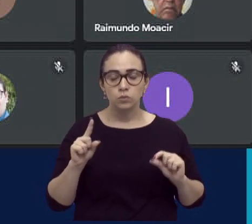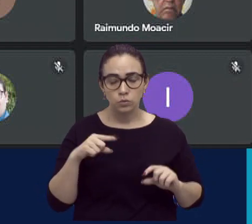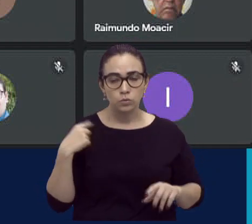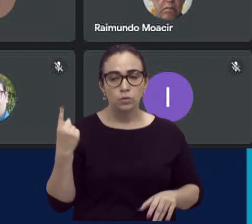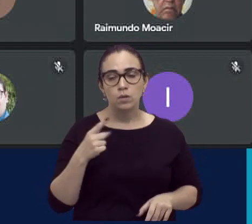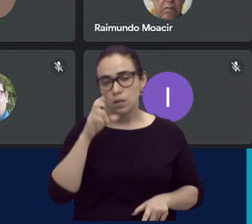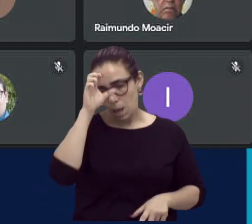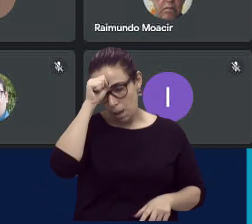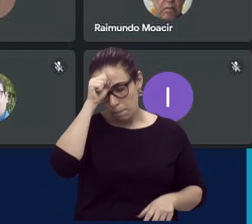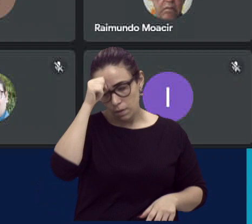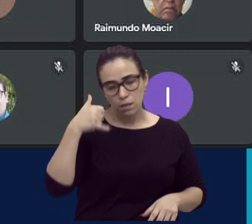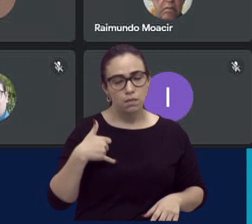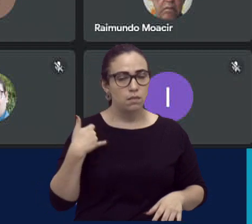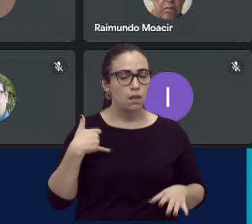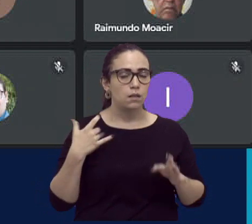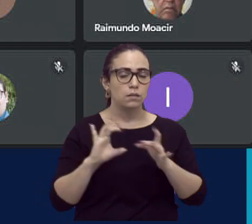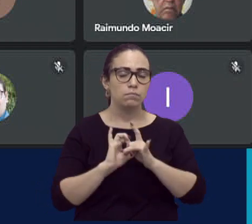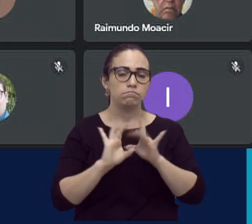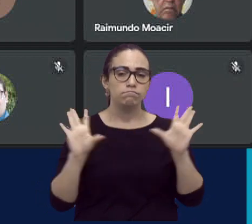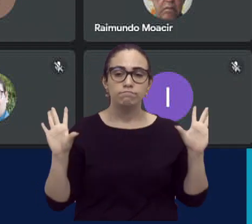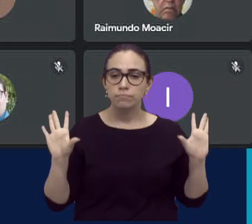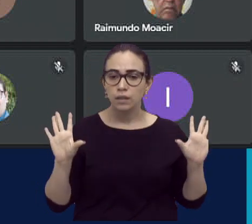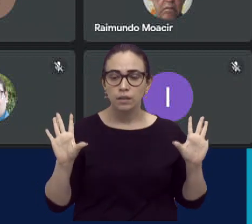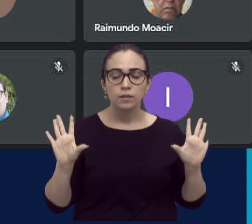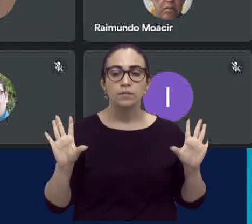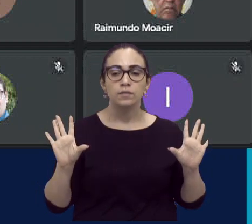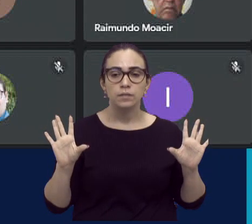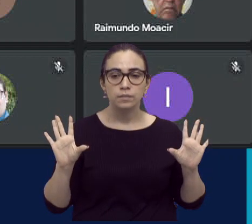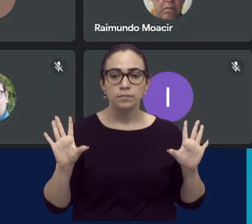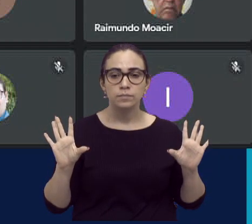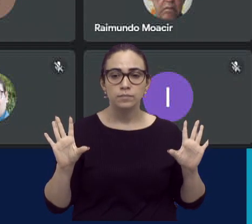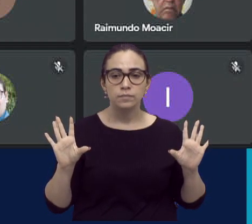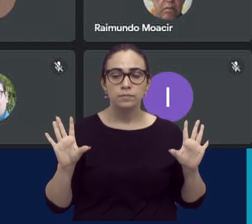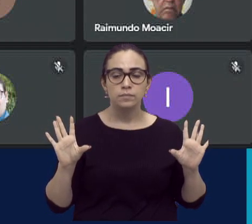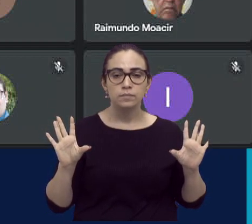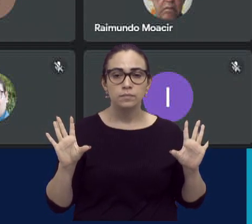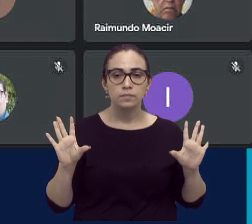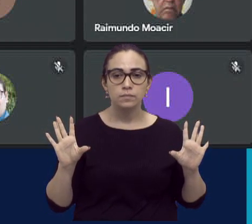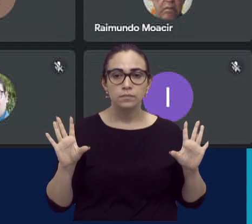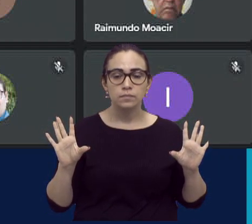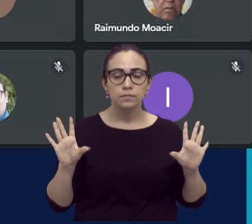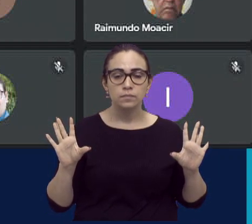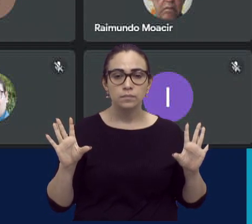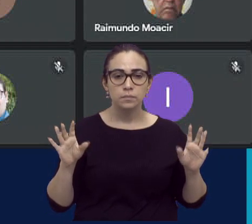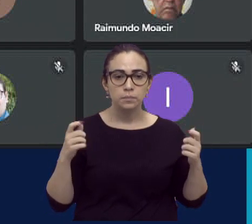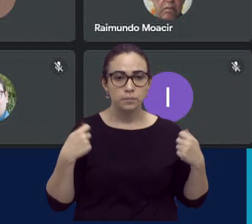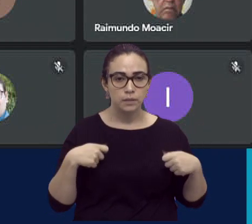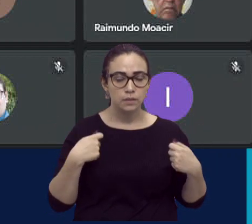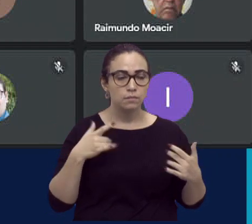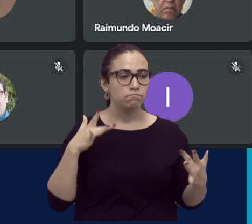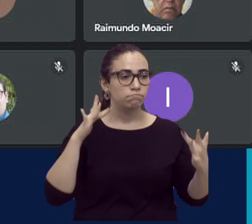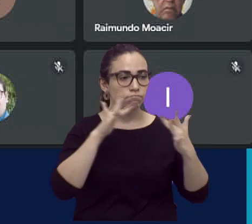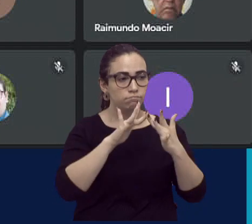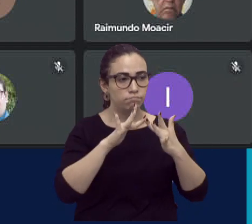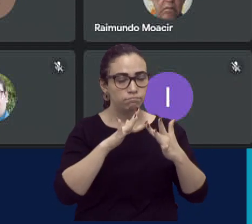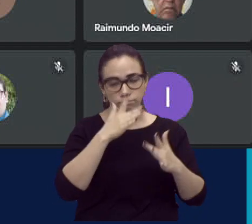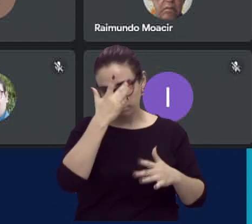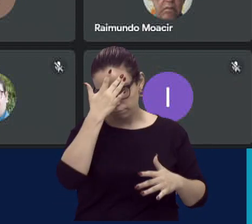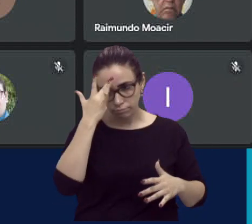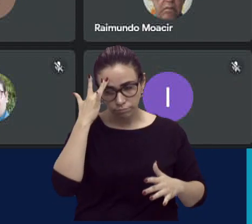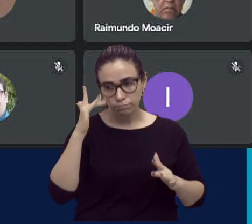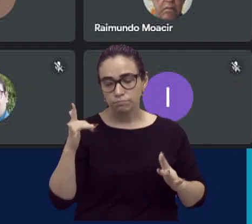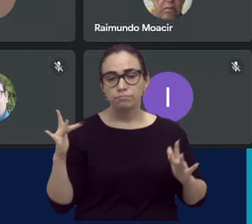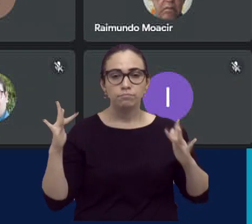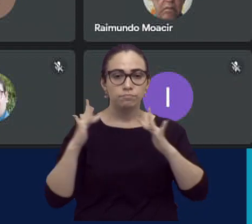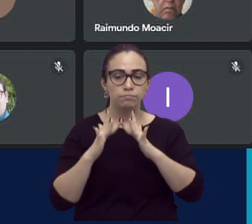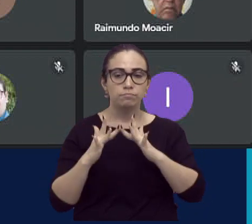aprende. A gente aprende a se conectar com a outra pessoa. Não importa